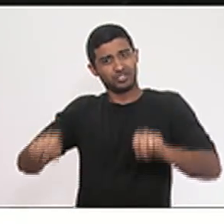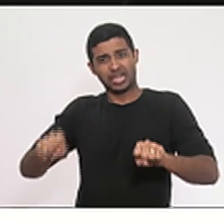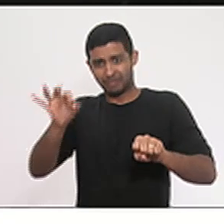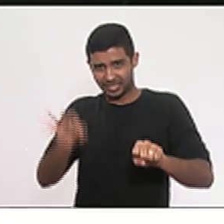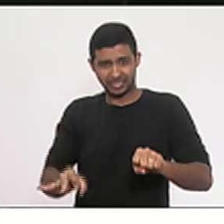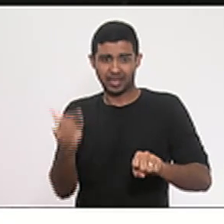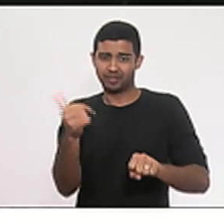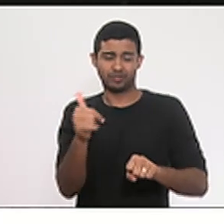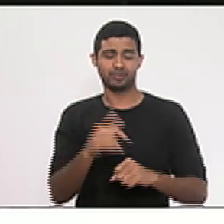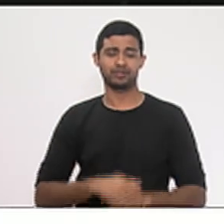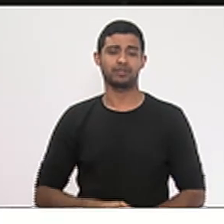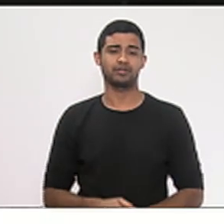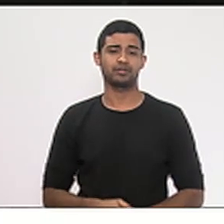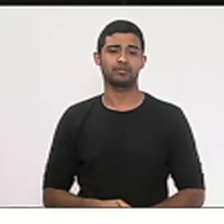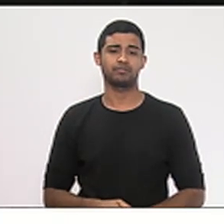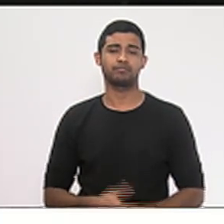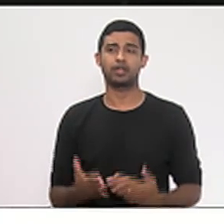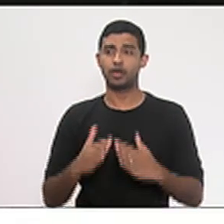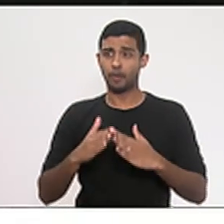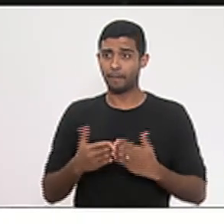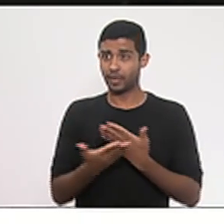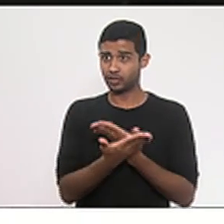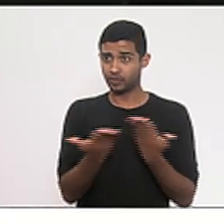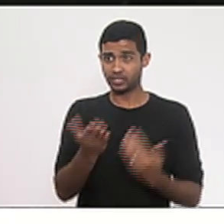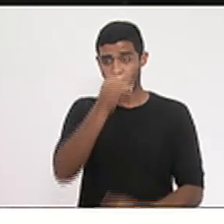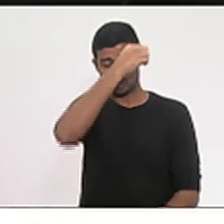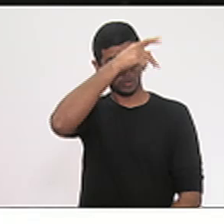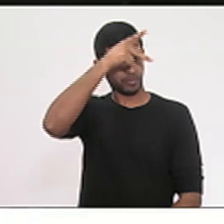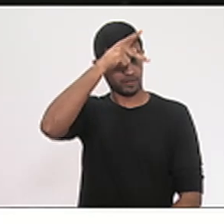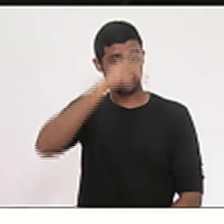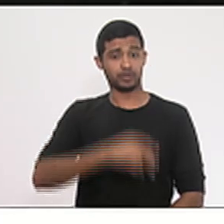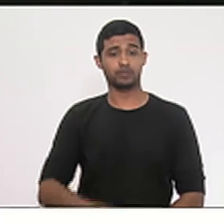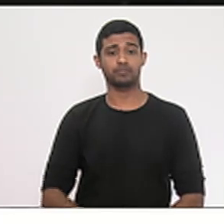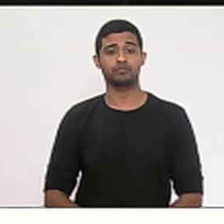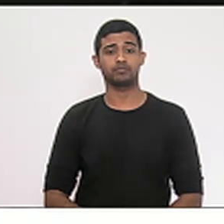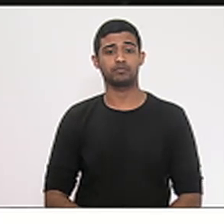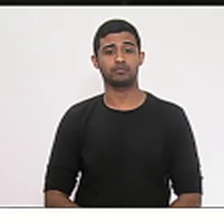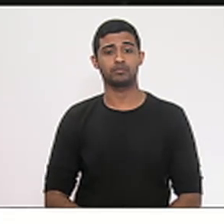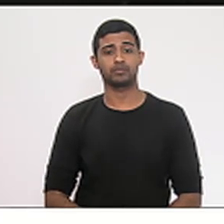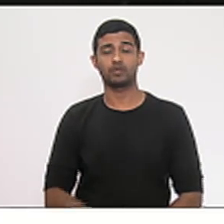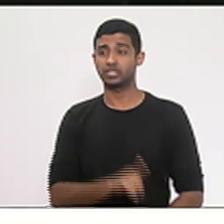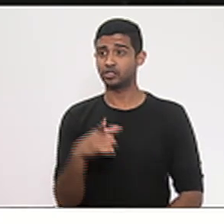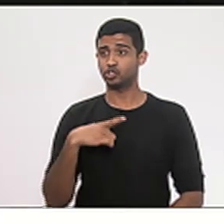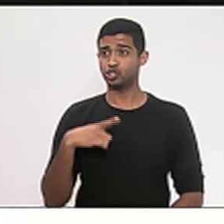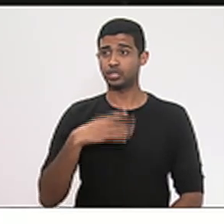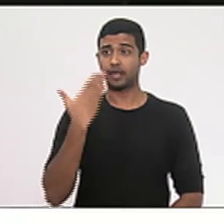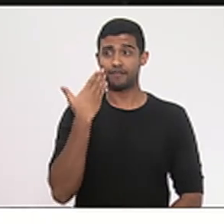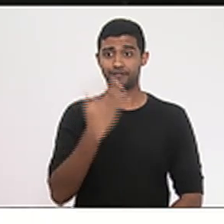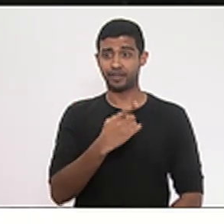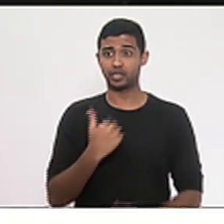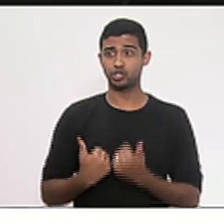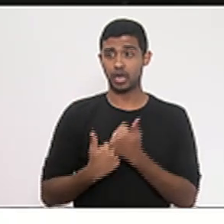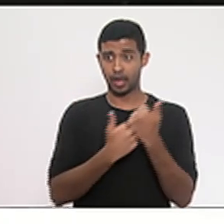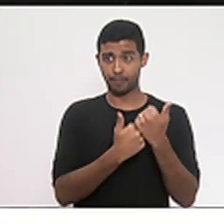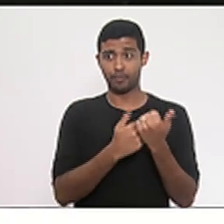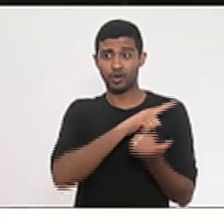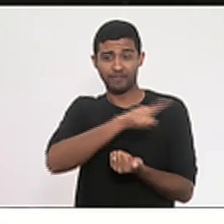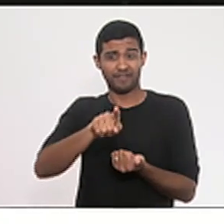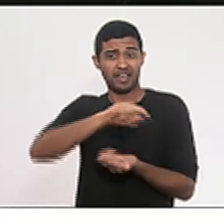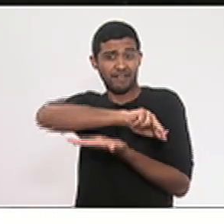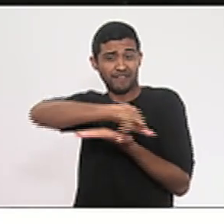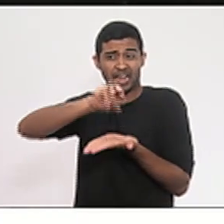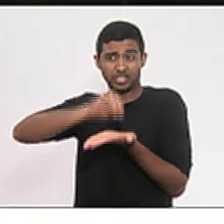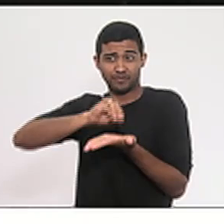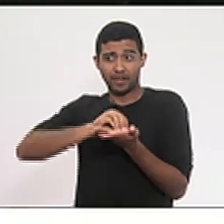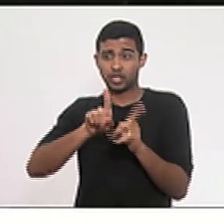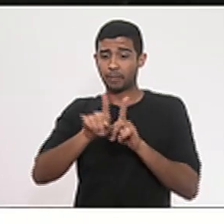adequada. Solicito aos senhores prefeitos que tenham nessa frente um ponto de apoio para suas necessidades e